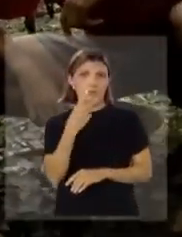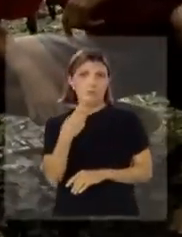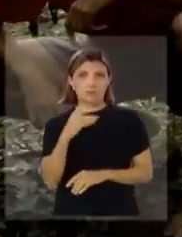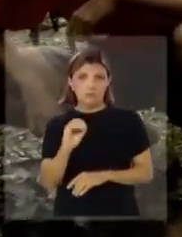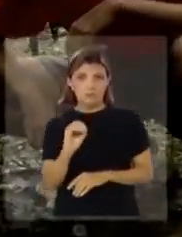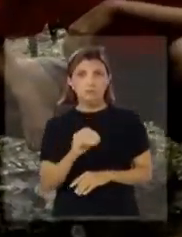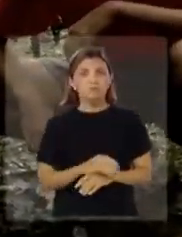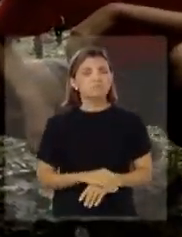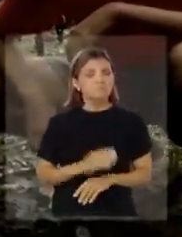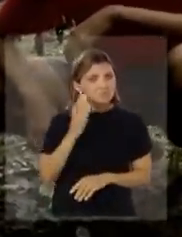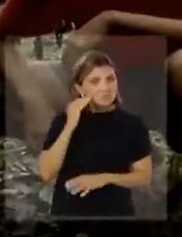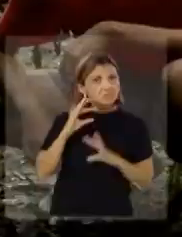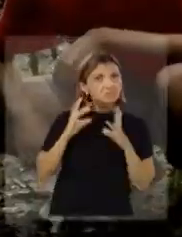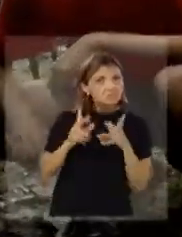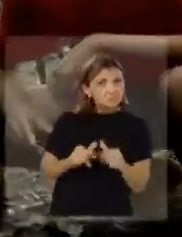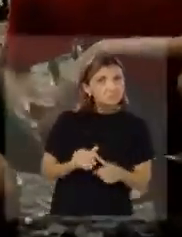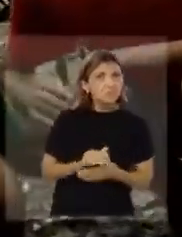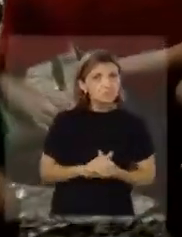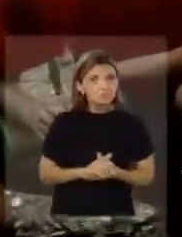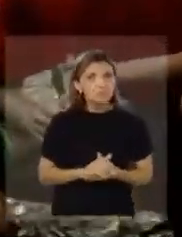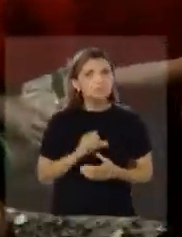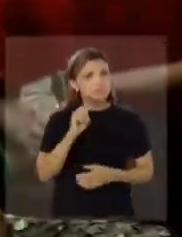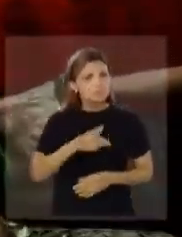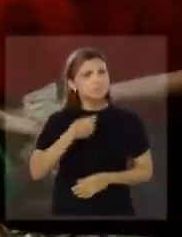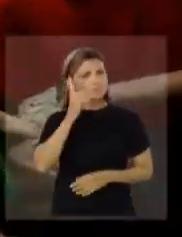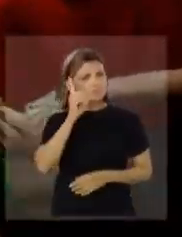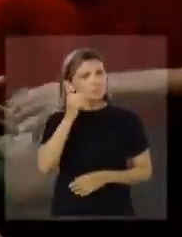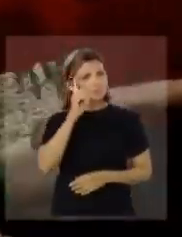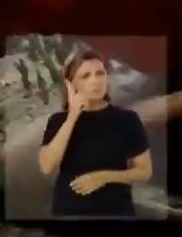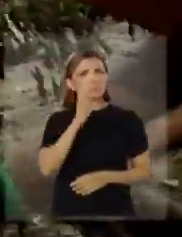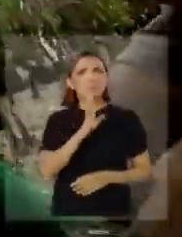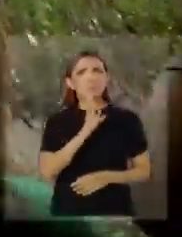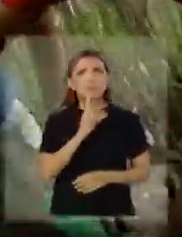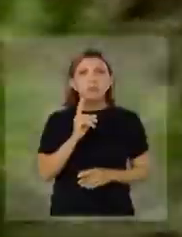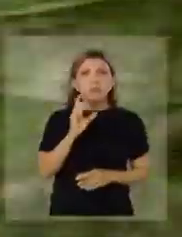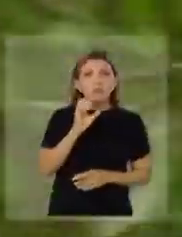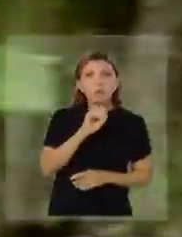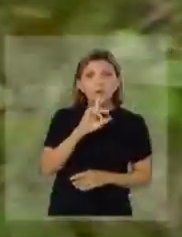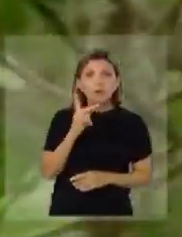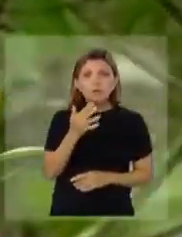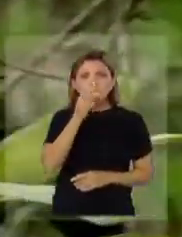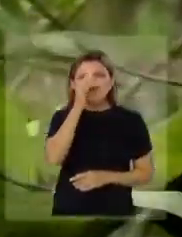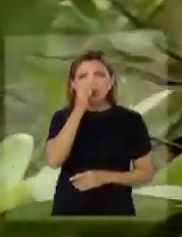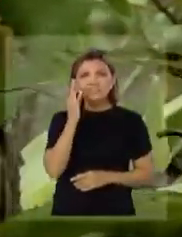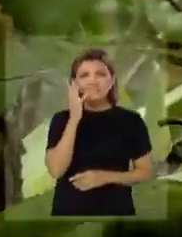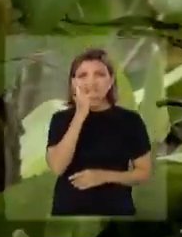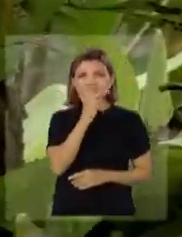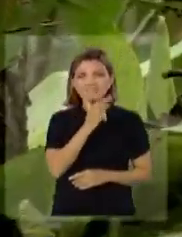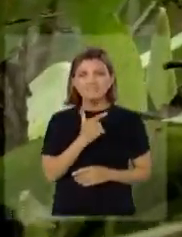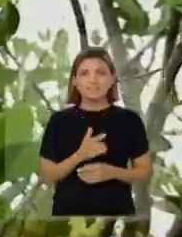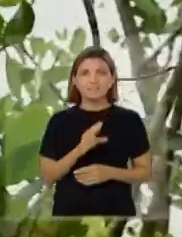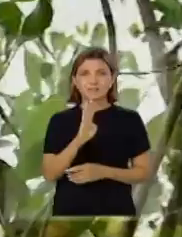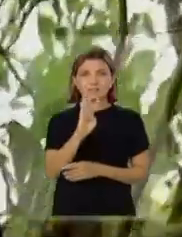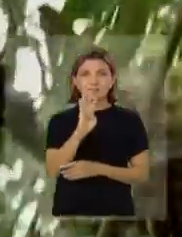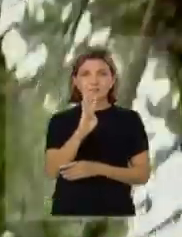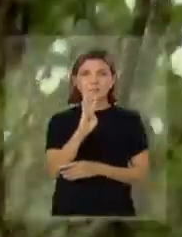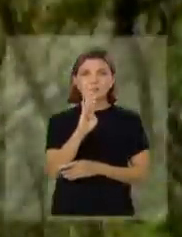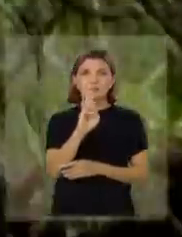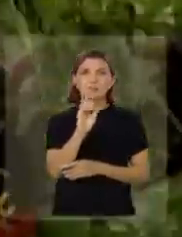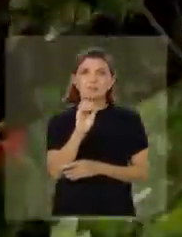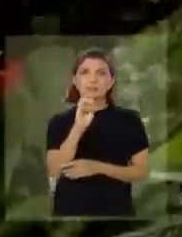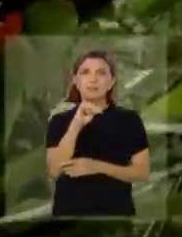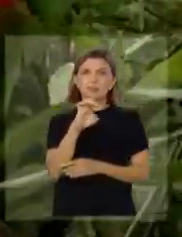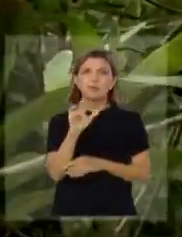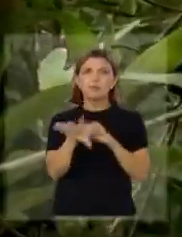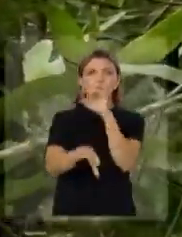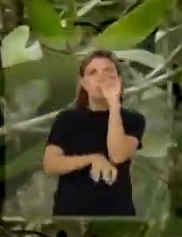Que legal. Nossa, mas você também sabe tudo, hein, Marquinho? Ah, tá, tá. Aprendo no dia a dia. Marquinho, olha essa florzinha aqui bonitinha. É uma bromélia.